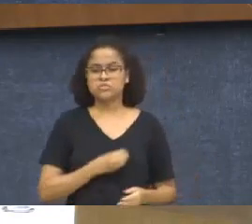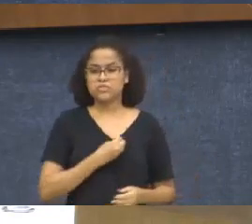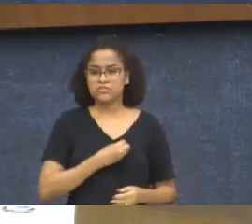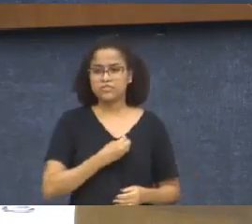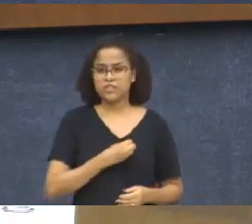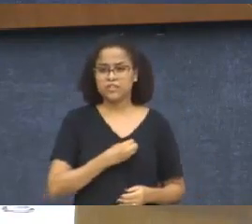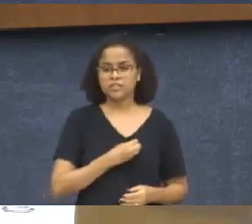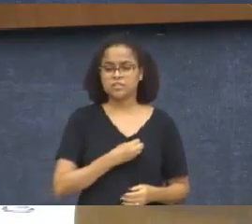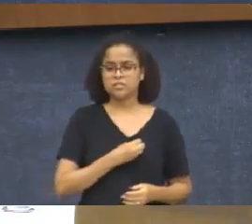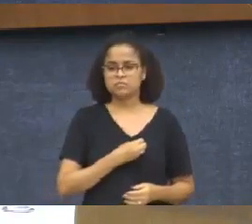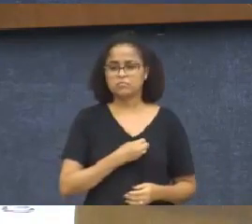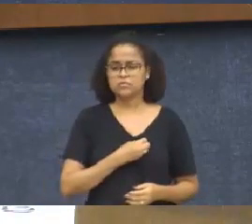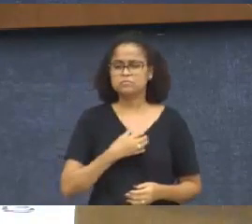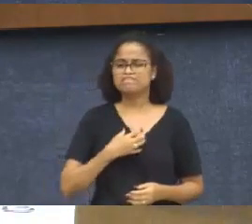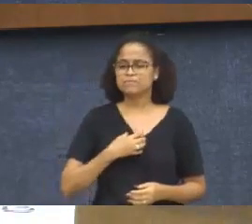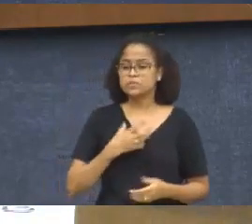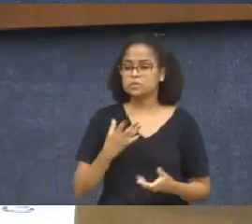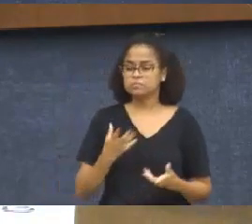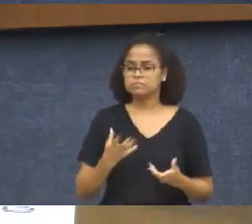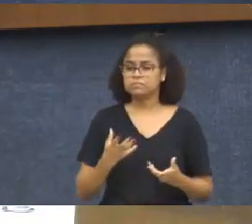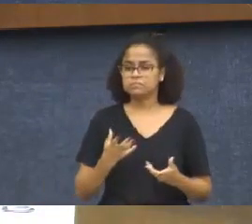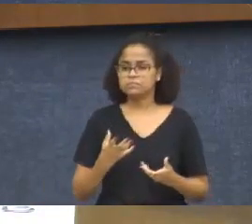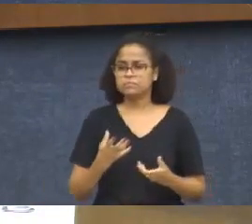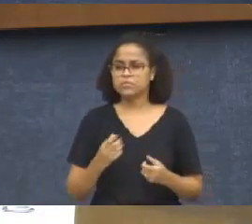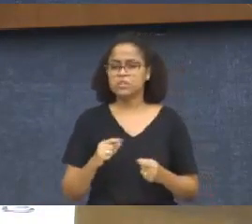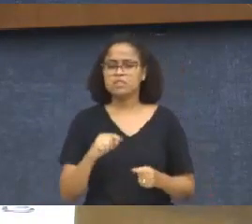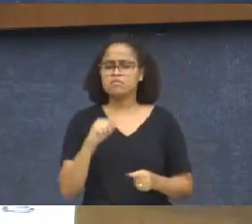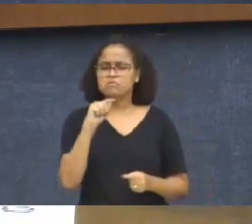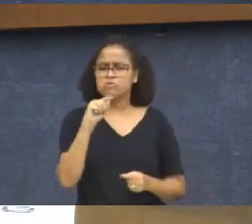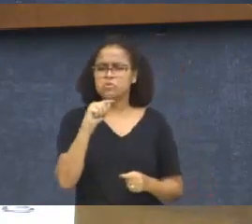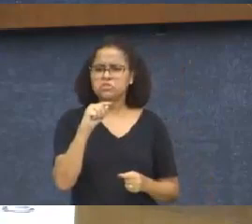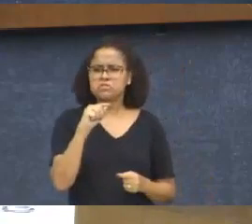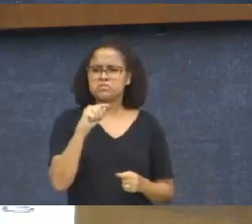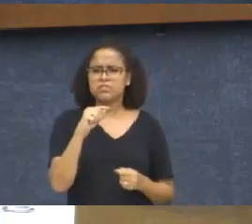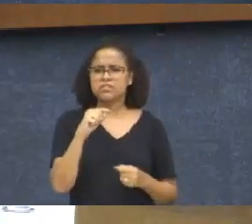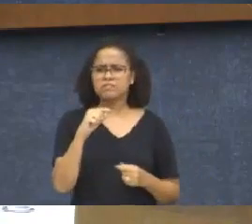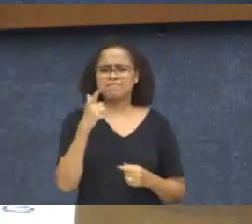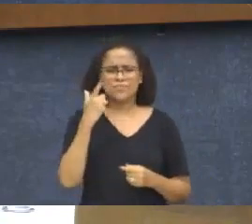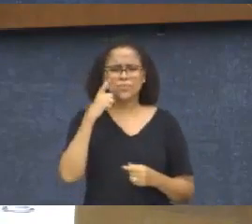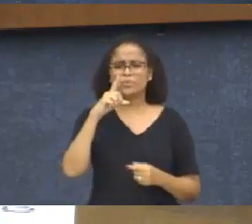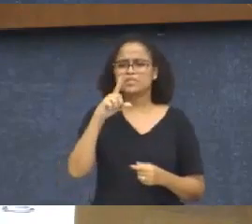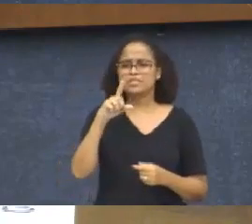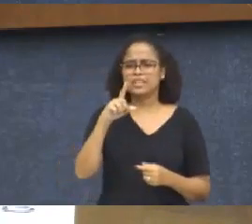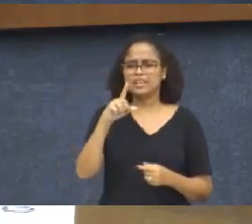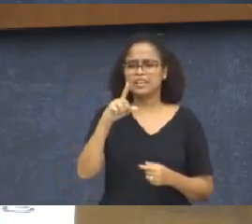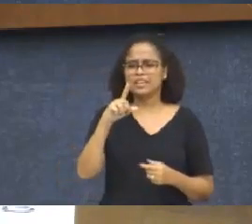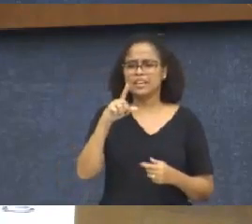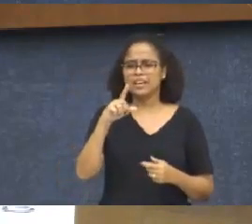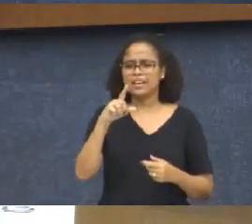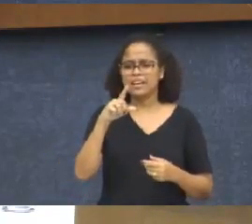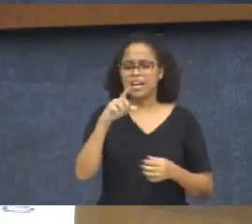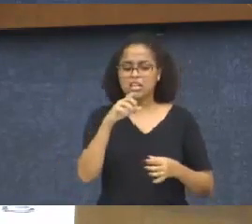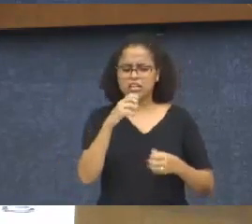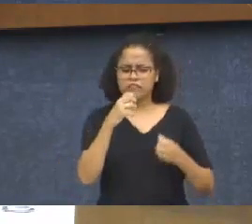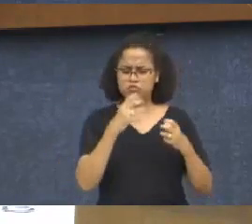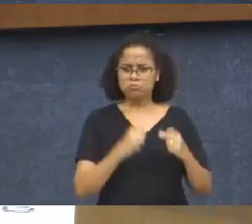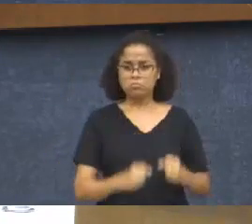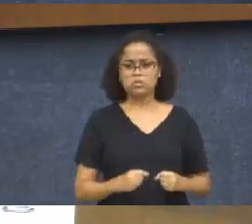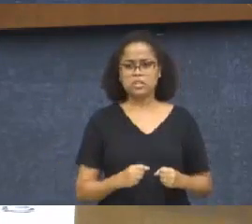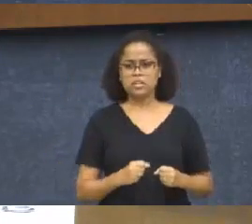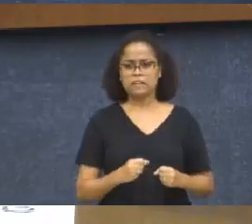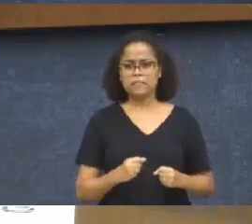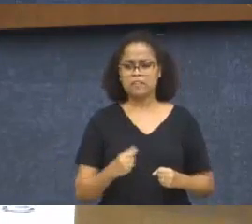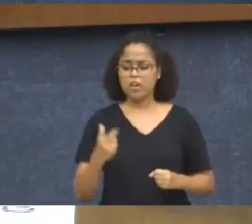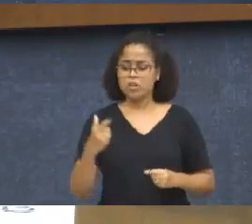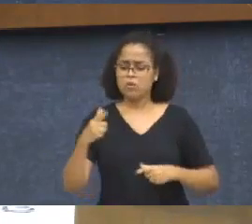a seguinte situação: se você não consegue através de um poder, você vai através de outro, ou